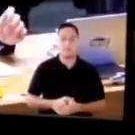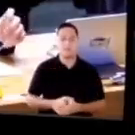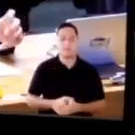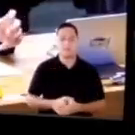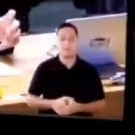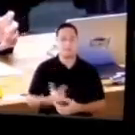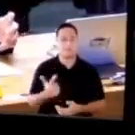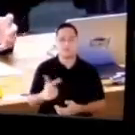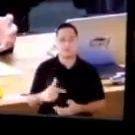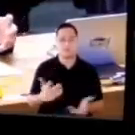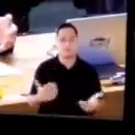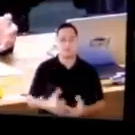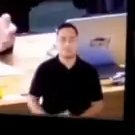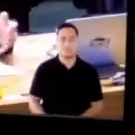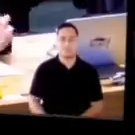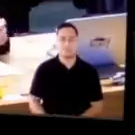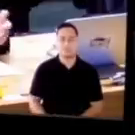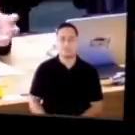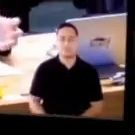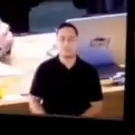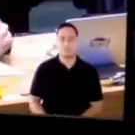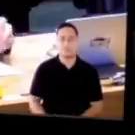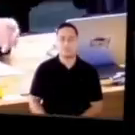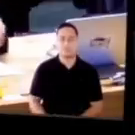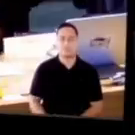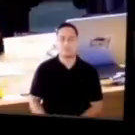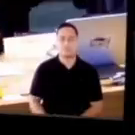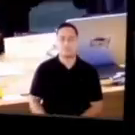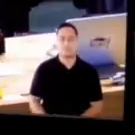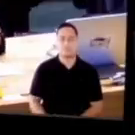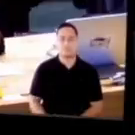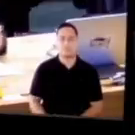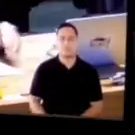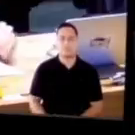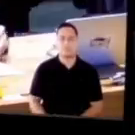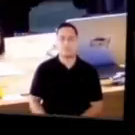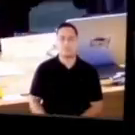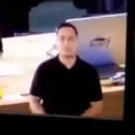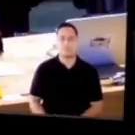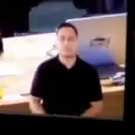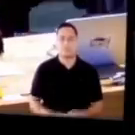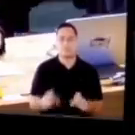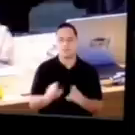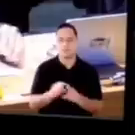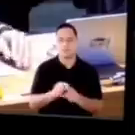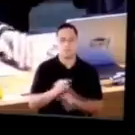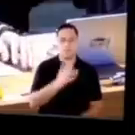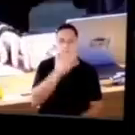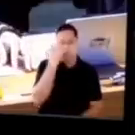talvez os conceitos daquelas pessoas que foram até lá e destruírem e destruíram as